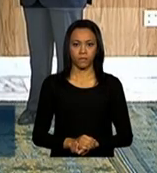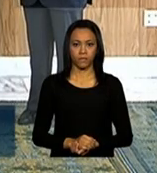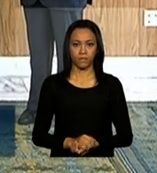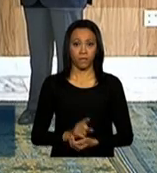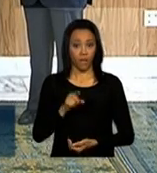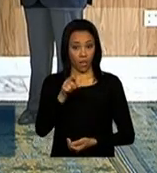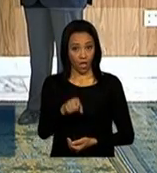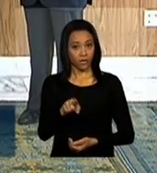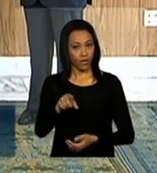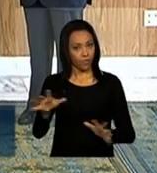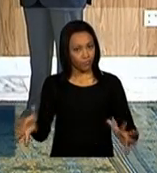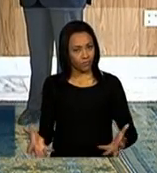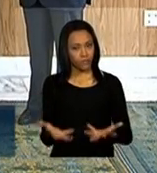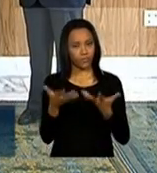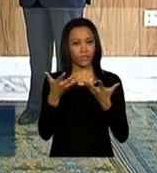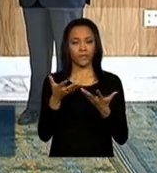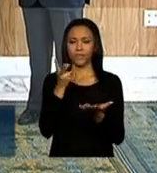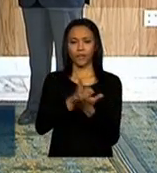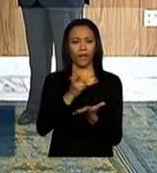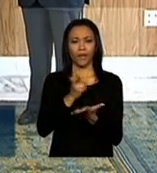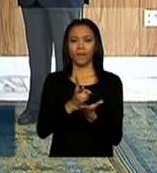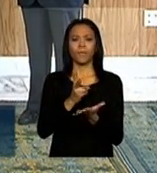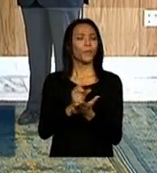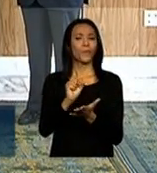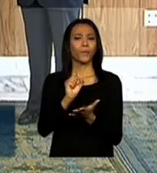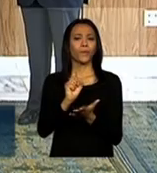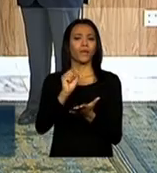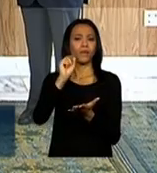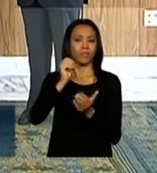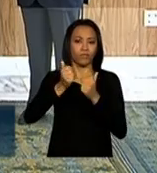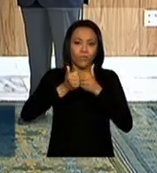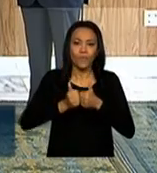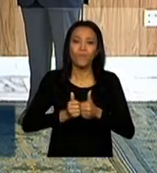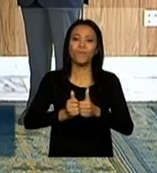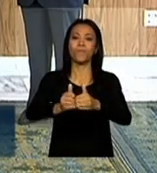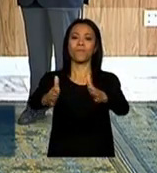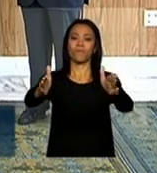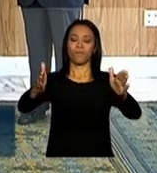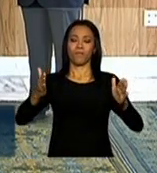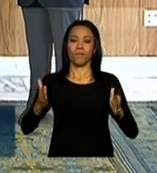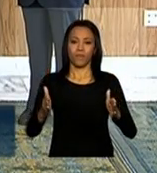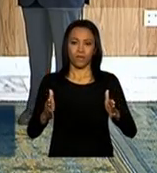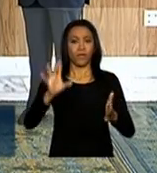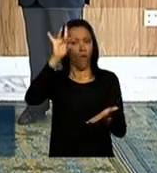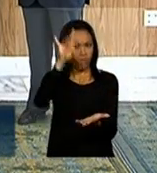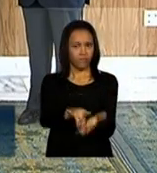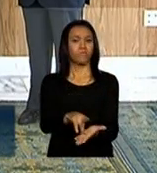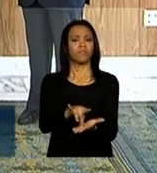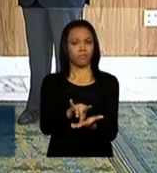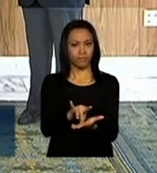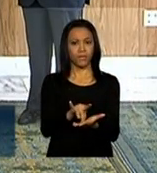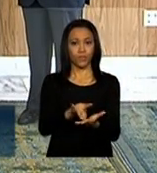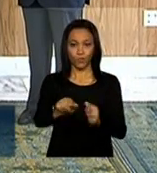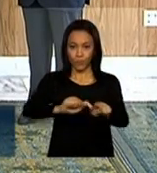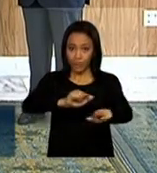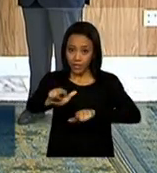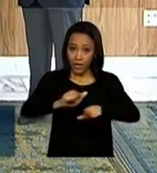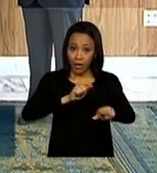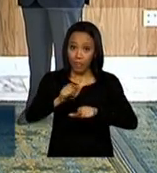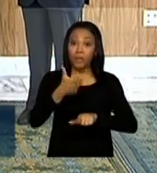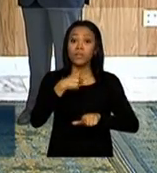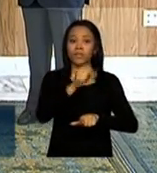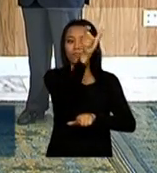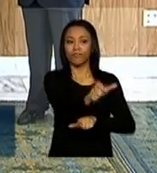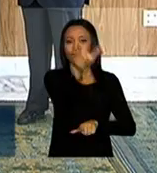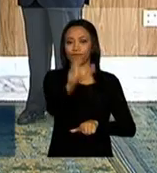Essa é uma cerimônia tradicional que marca o início oficial do serviço do